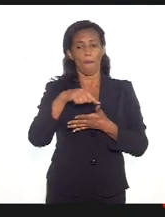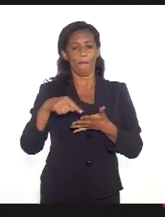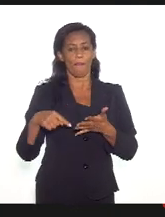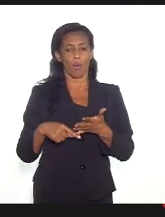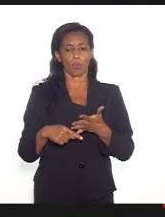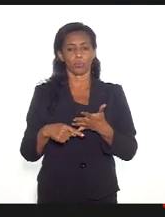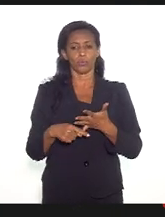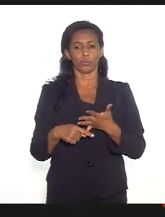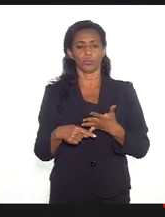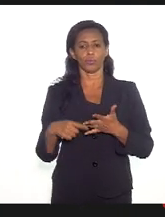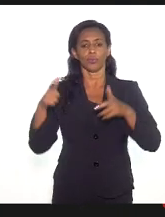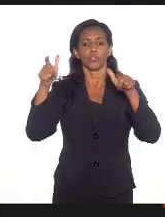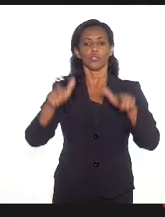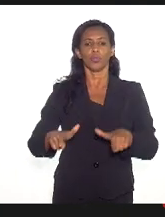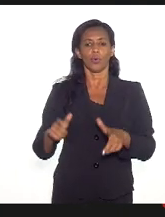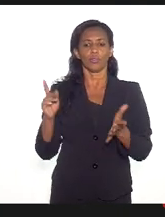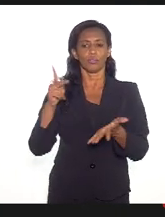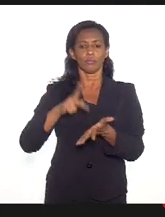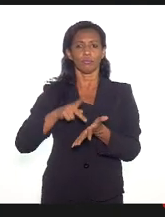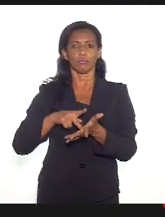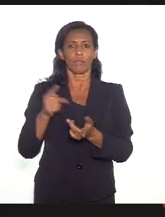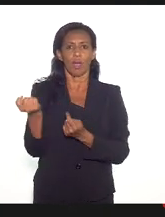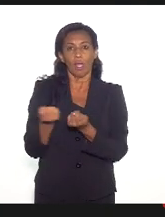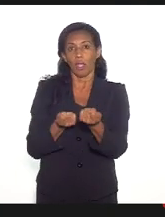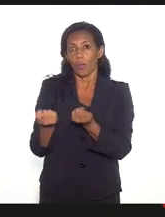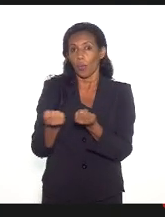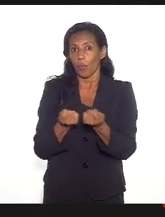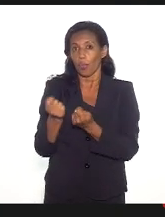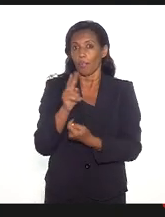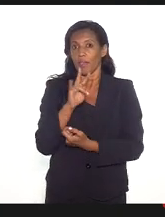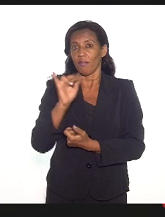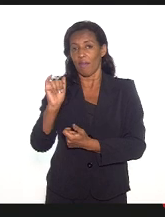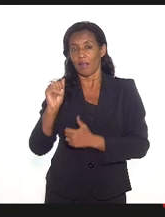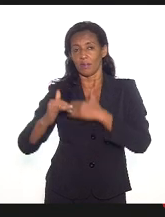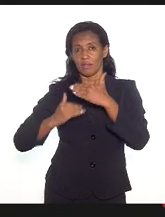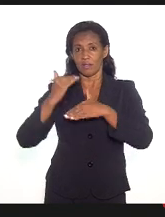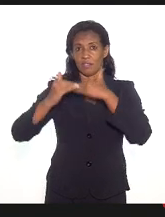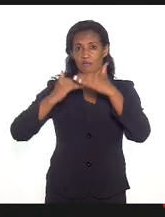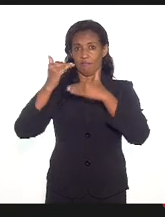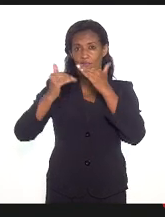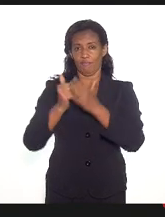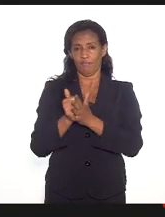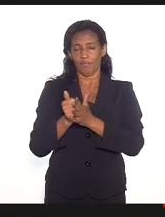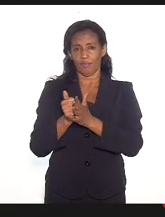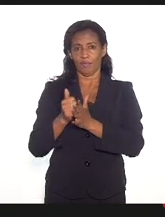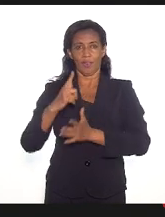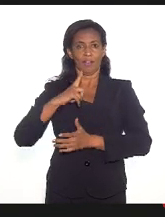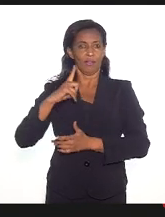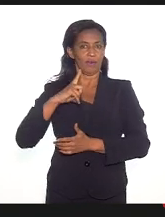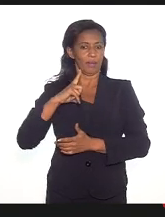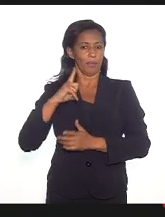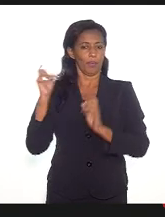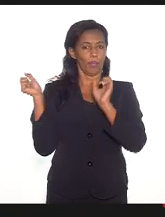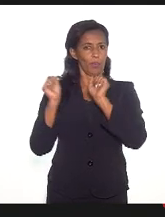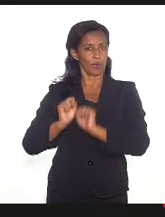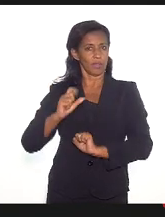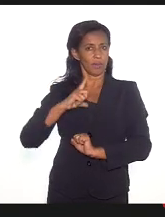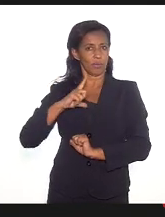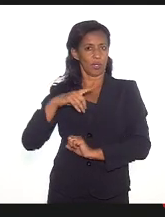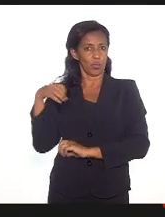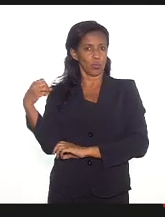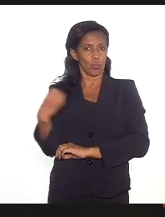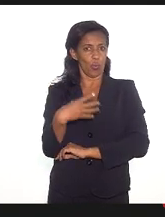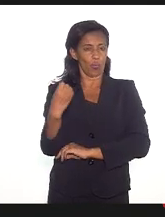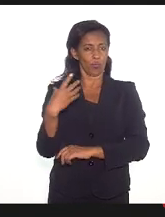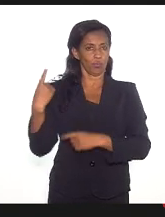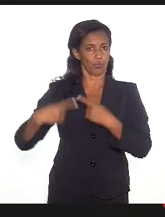vista de onde realmente a economia vai se desenvolver e surtir efeito, nós possamos ter esse novo ambiente